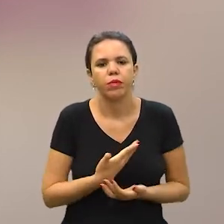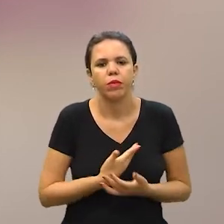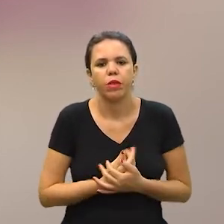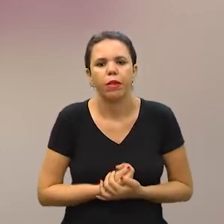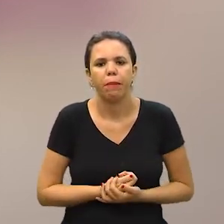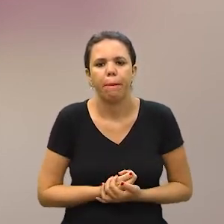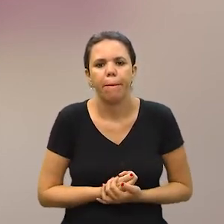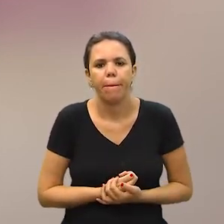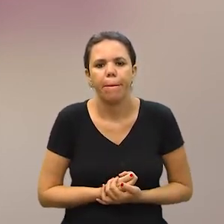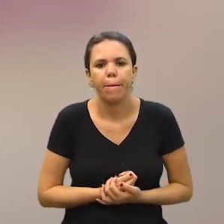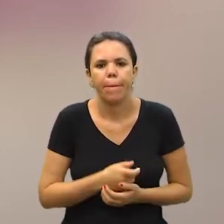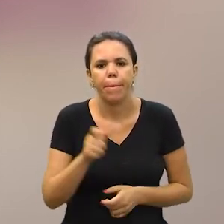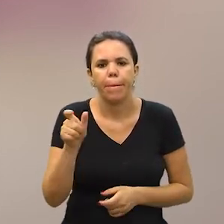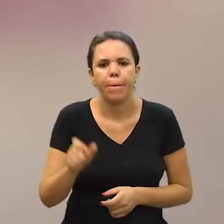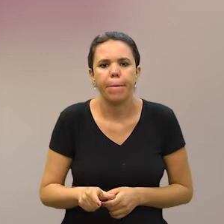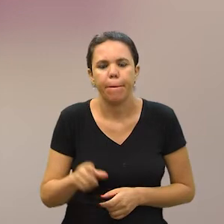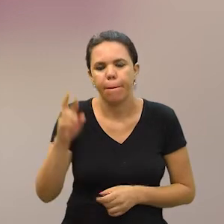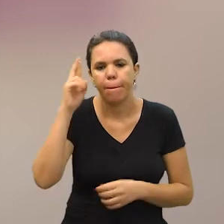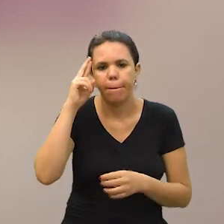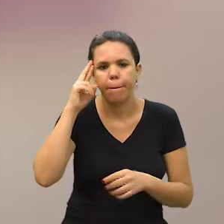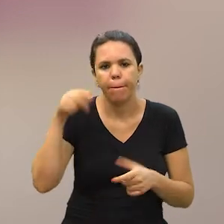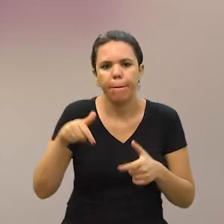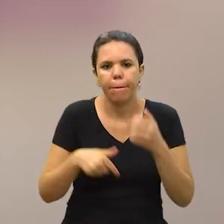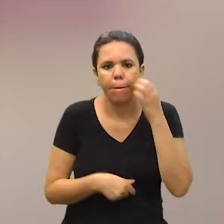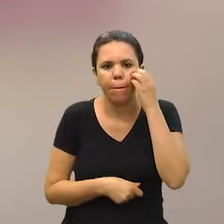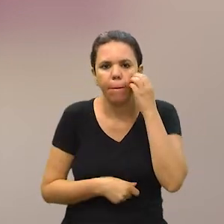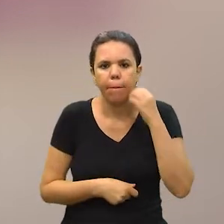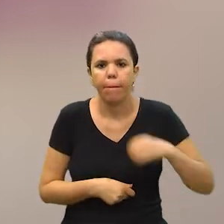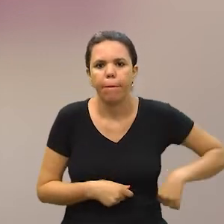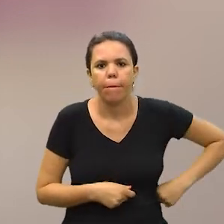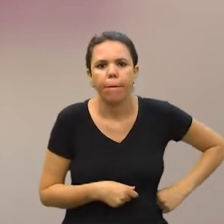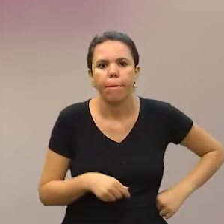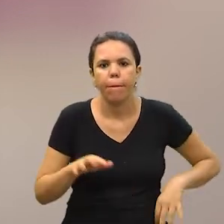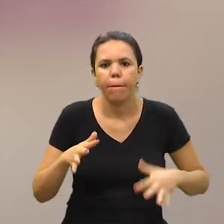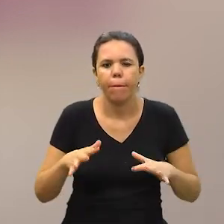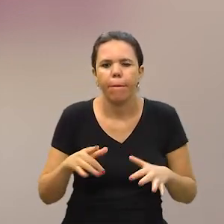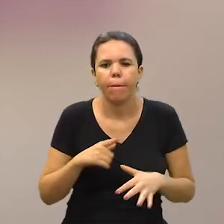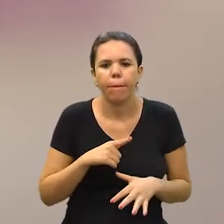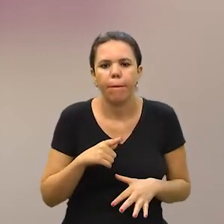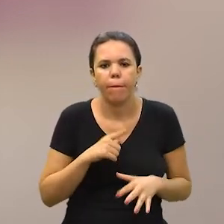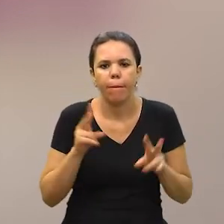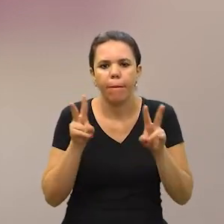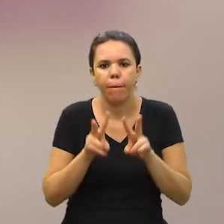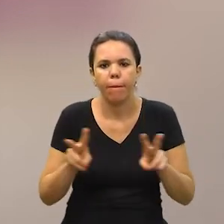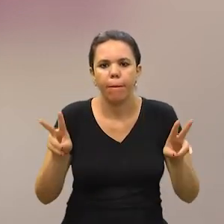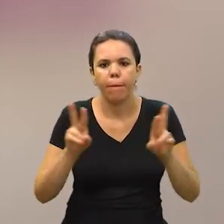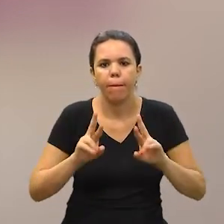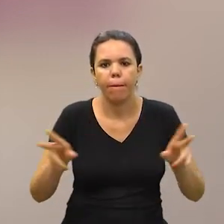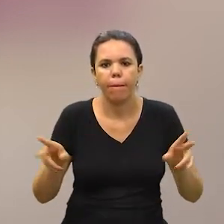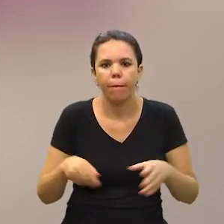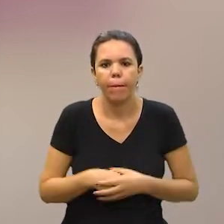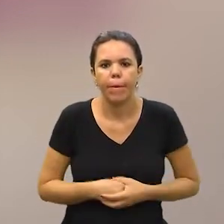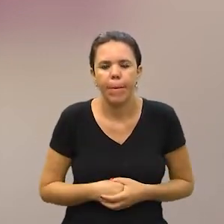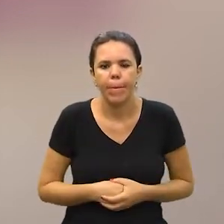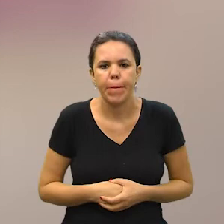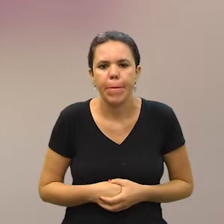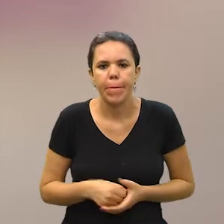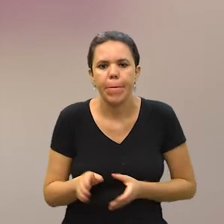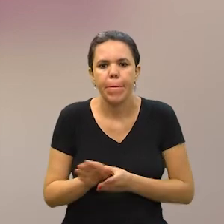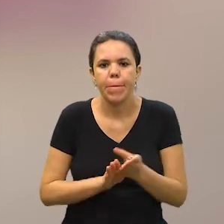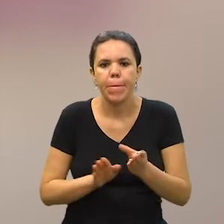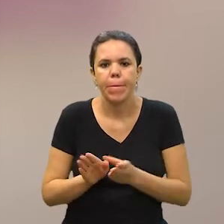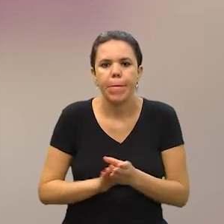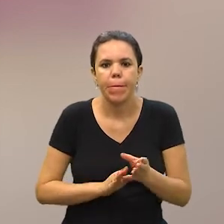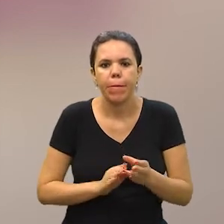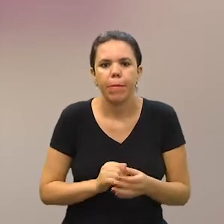amigo, seja alguém, por exemplo, um chefe de trabalho que talvez tenha uma visão um pouco diferenciada de